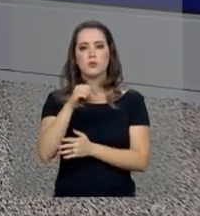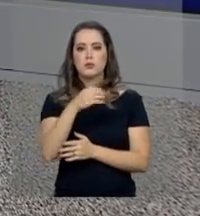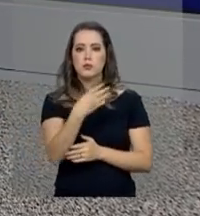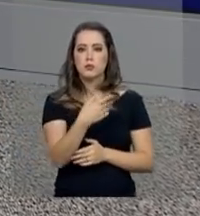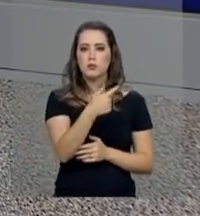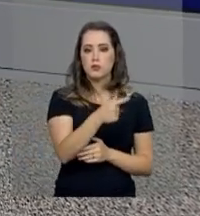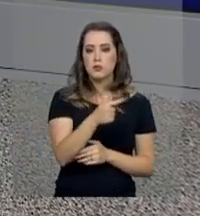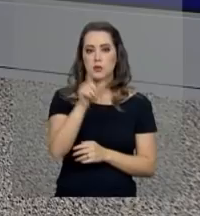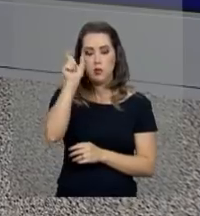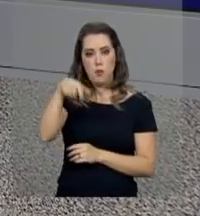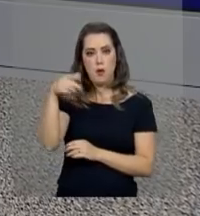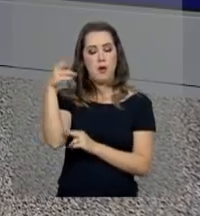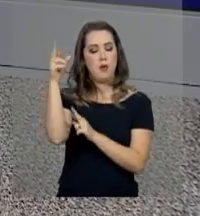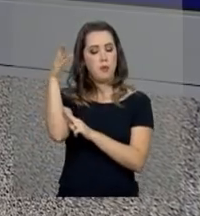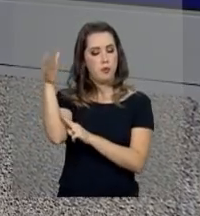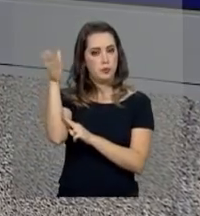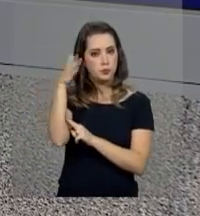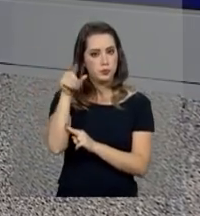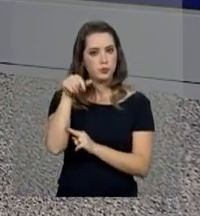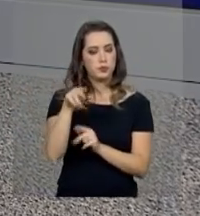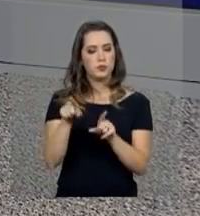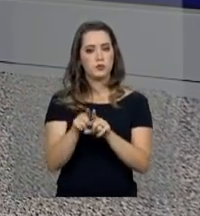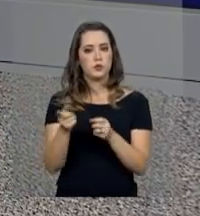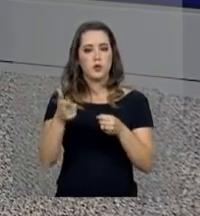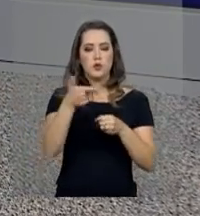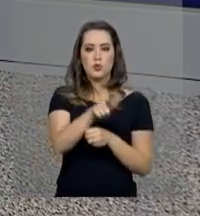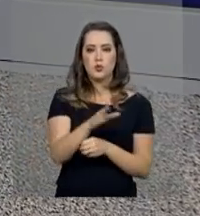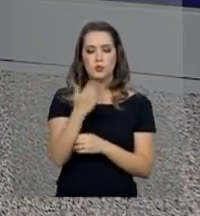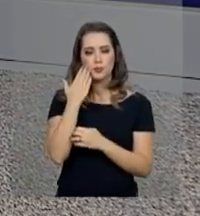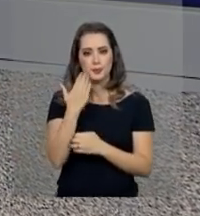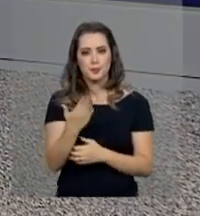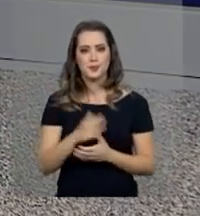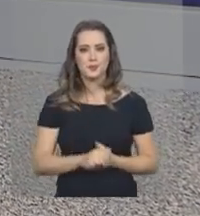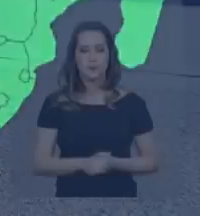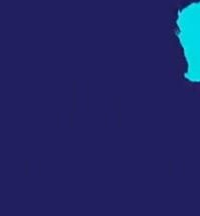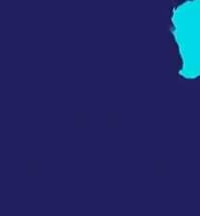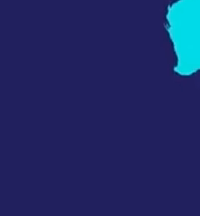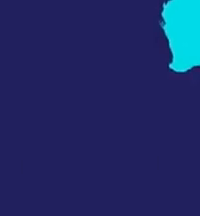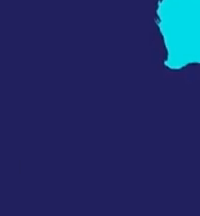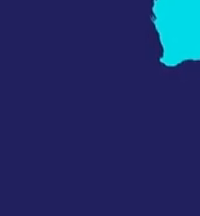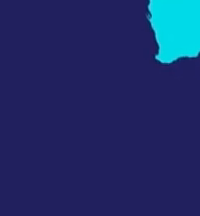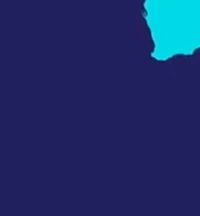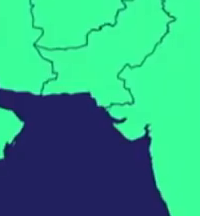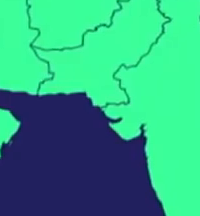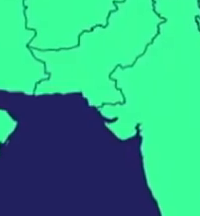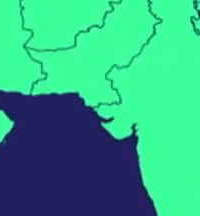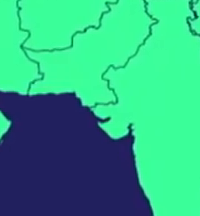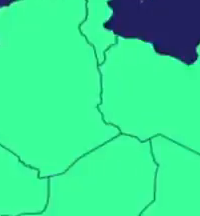1947 com o diplomata brasileiro Oswaldo Aranha. Nós voltamos em instantes.